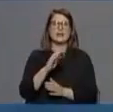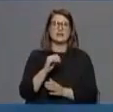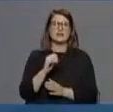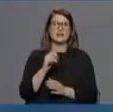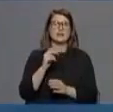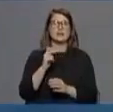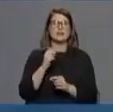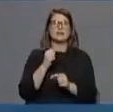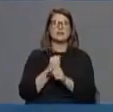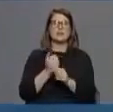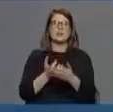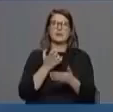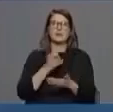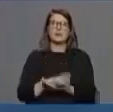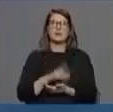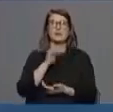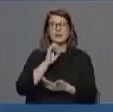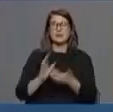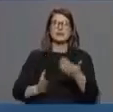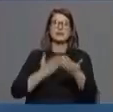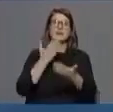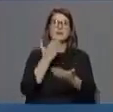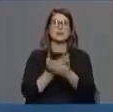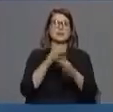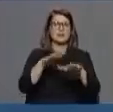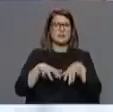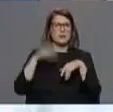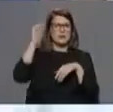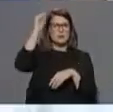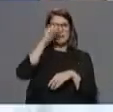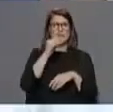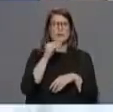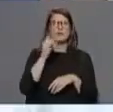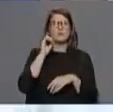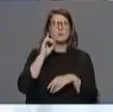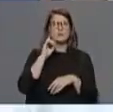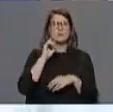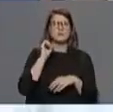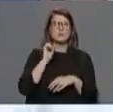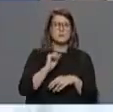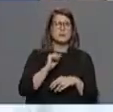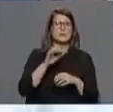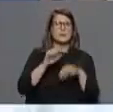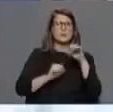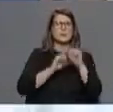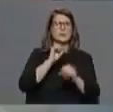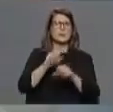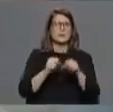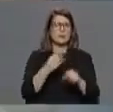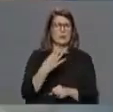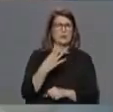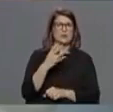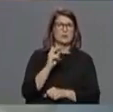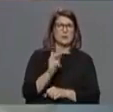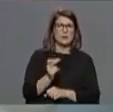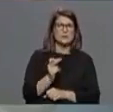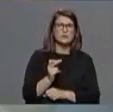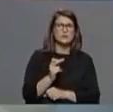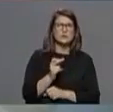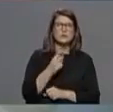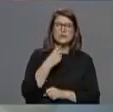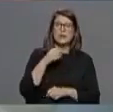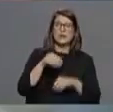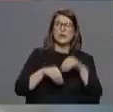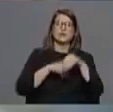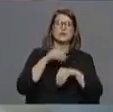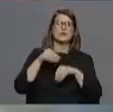A candidata do PS à Assembleia da República destacou a importância das conquistas feitas ao longo dos últimos 4 anos e relembrou que as eleições